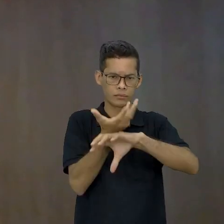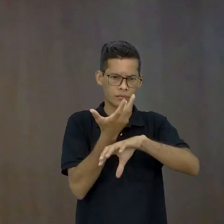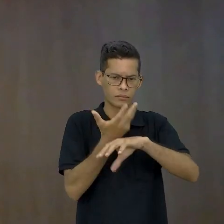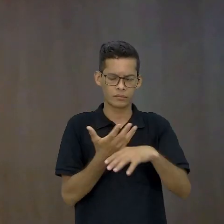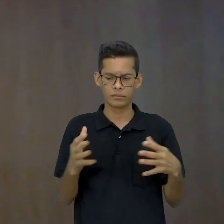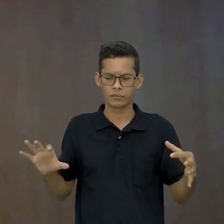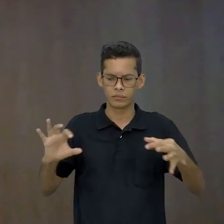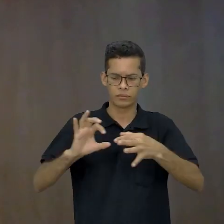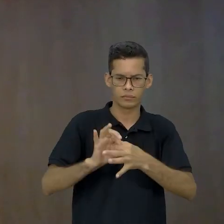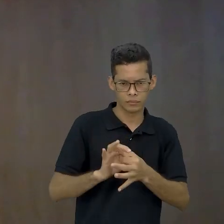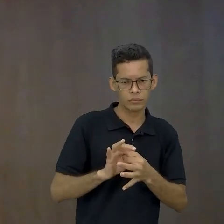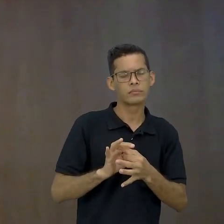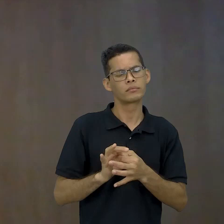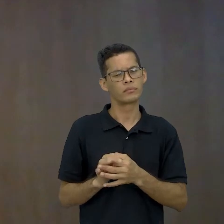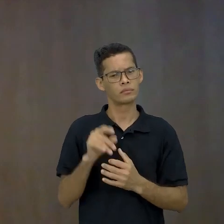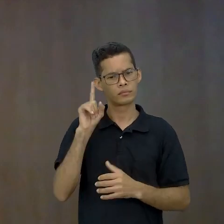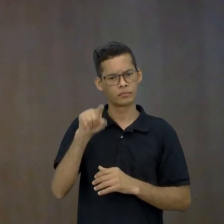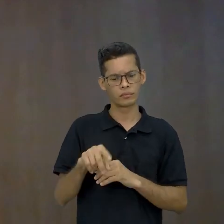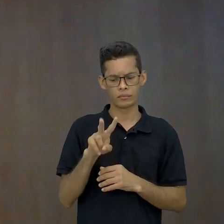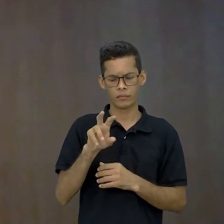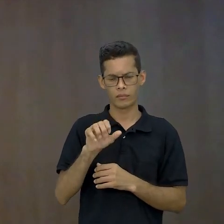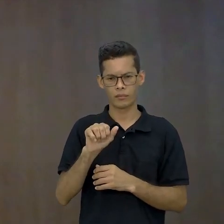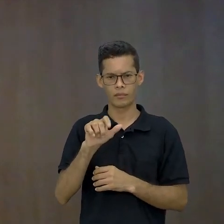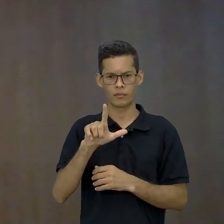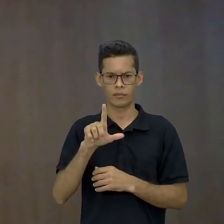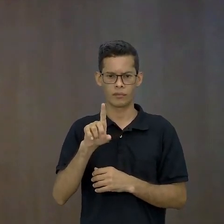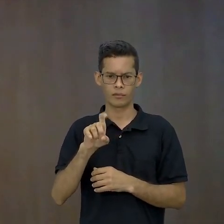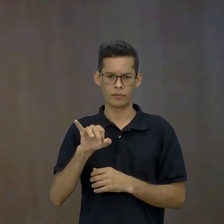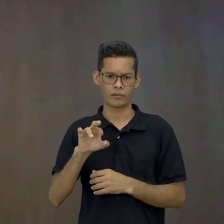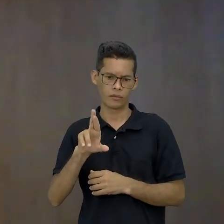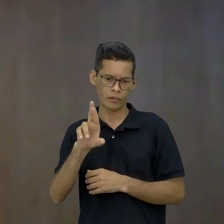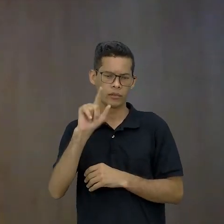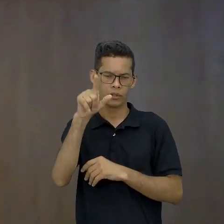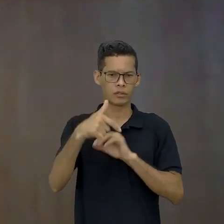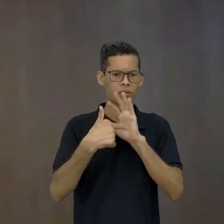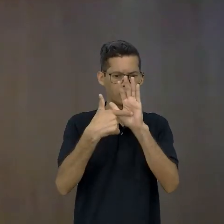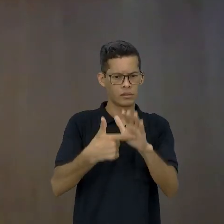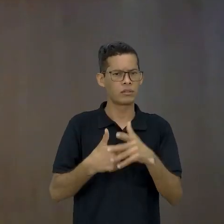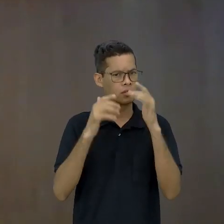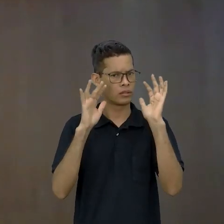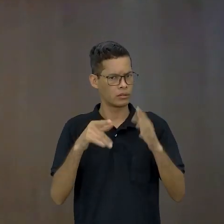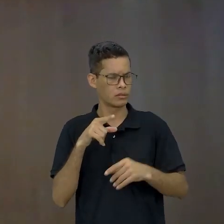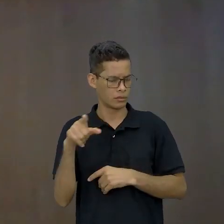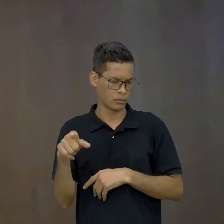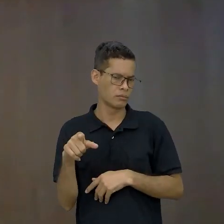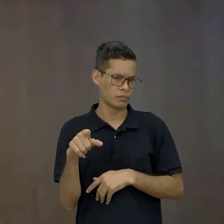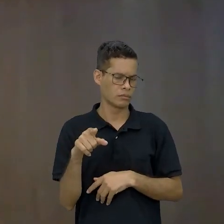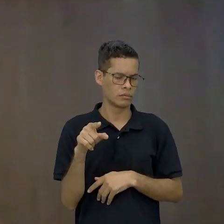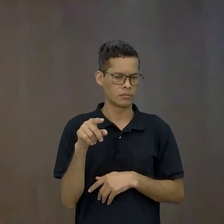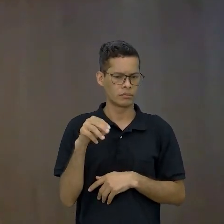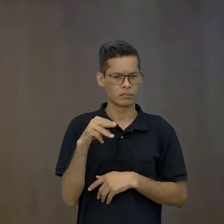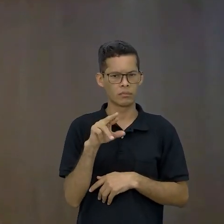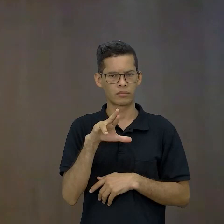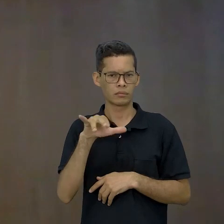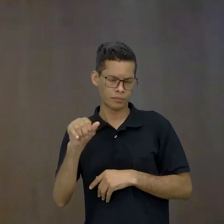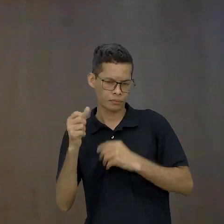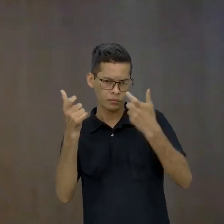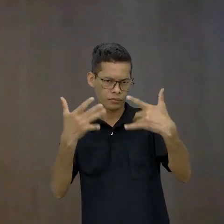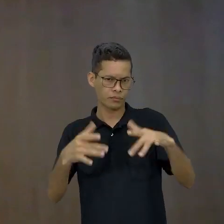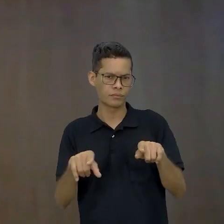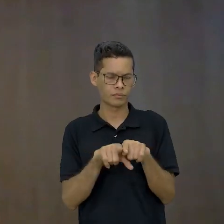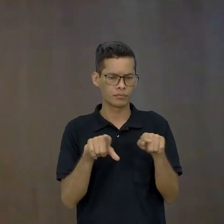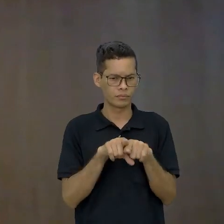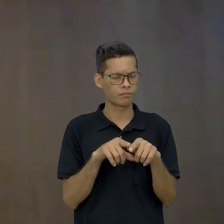bem apresentada pelo professor doutor Valdir, não é? Complementada pela Márcia, diz